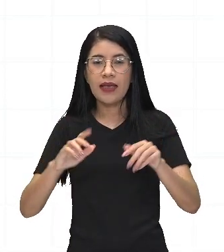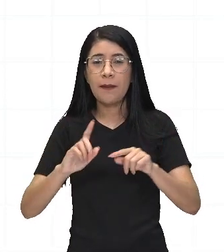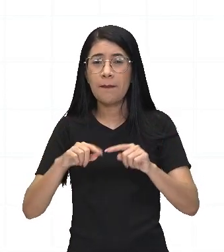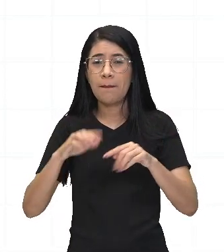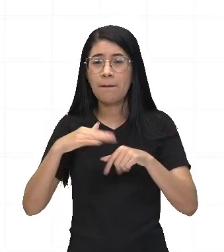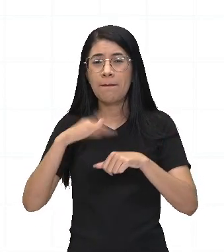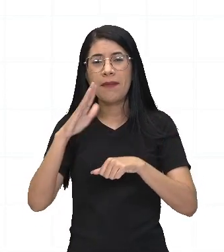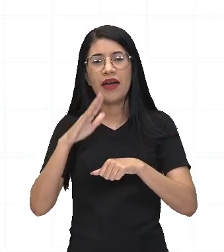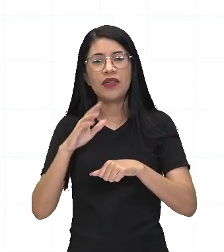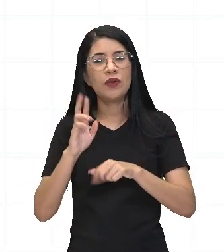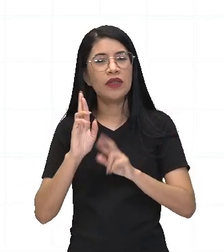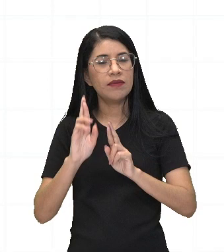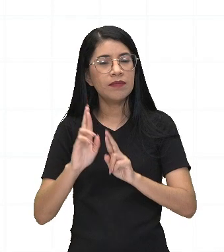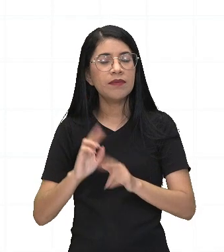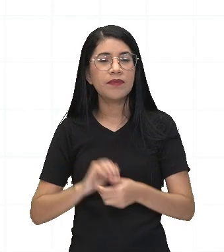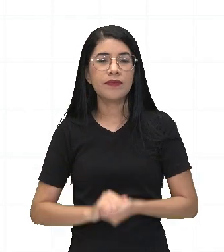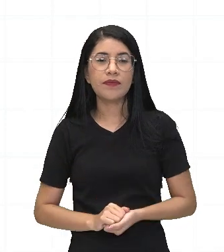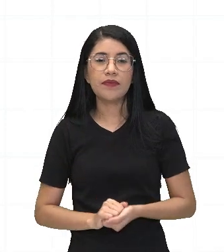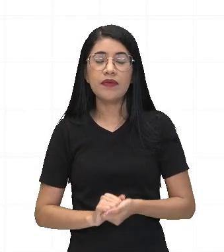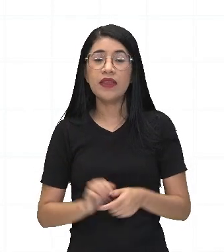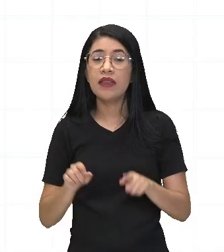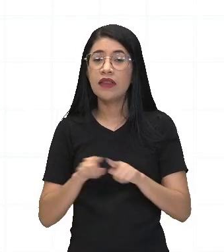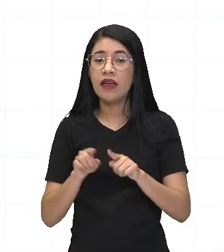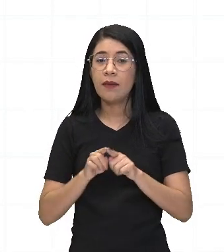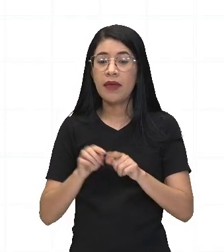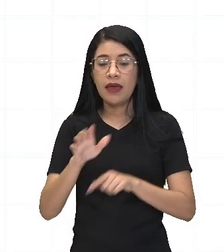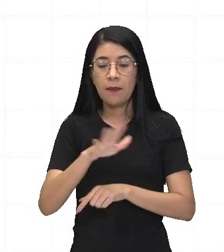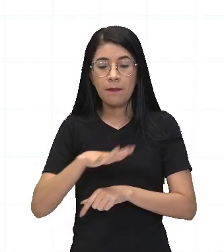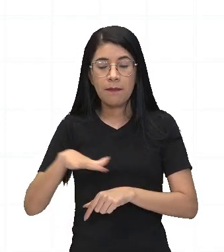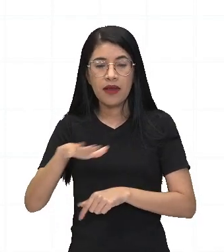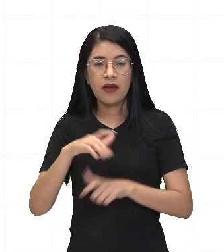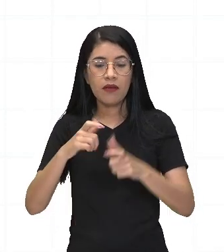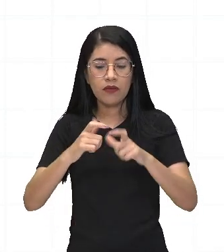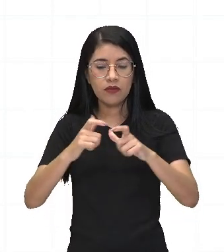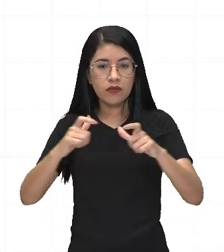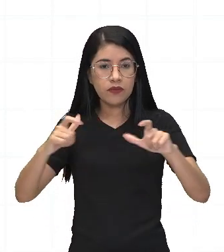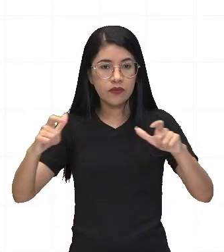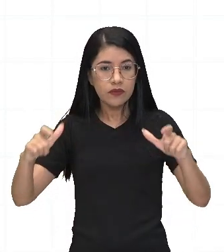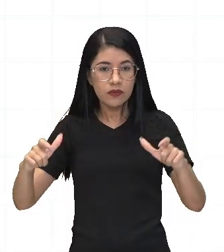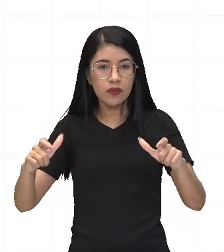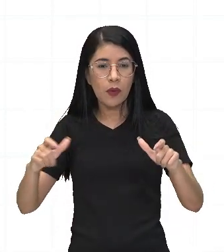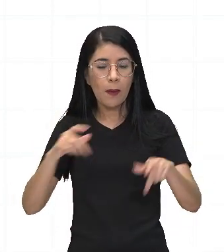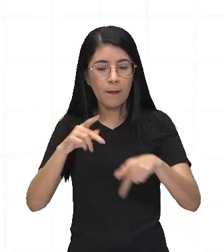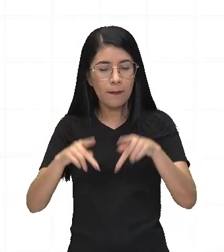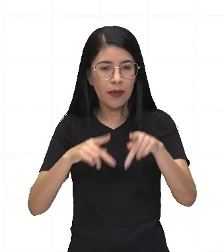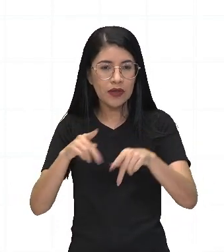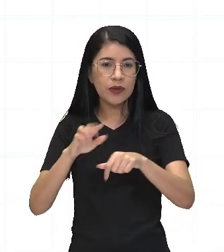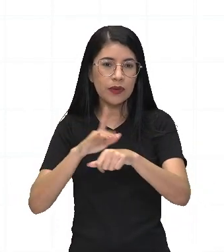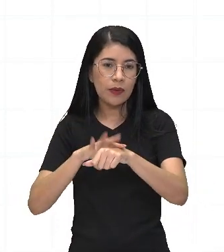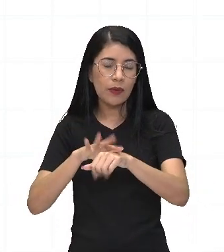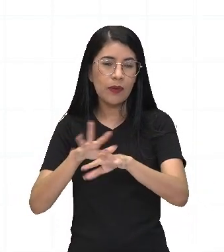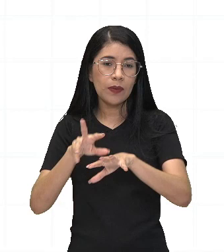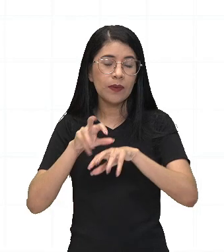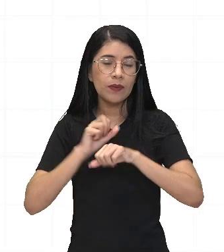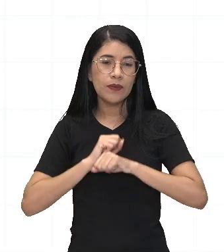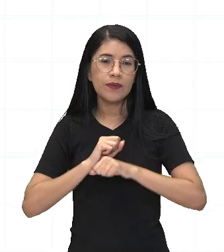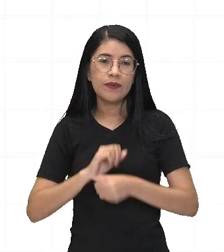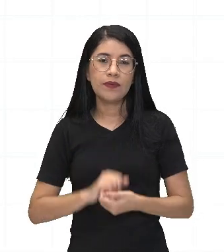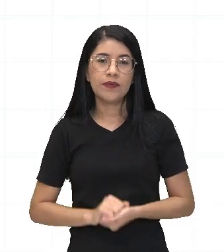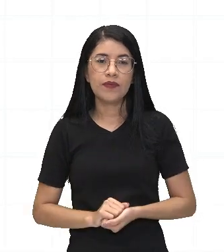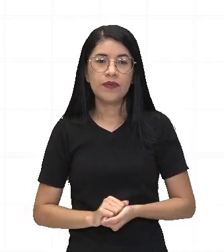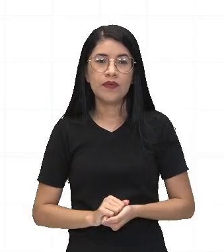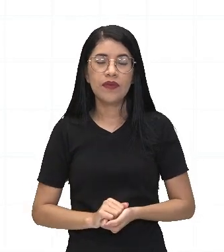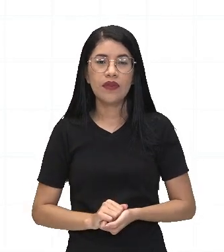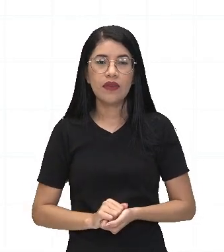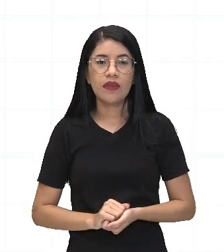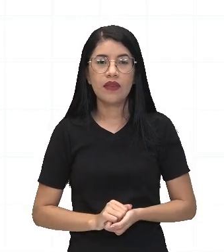esperado e que afeta uma grande quantidade de pessoas em uma região específica. E aí nós